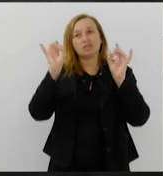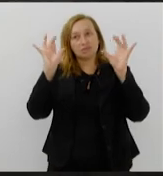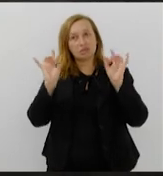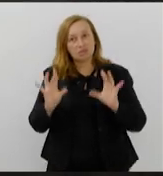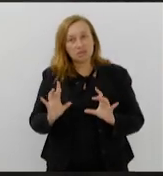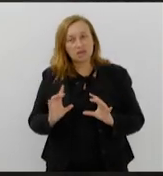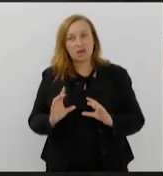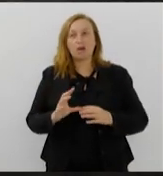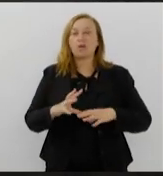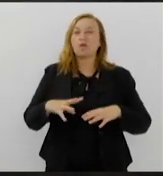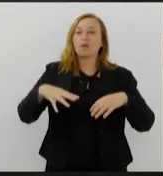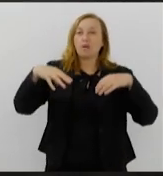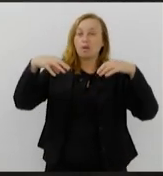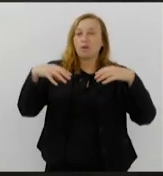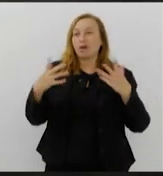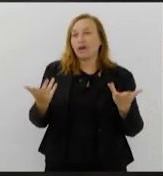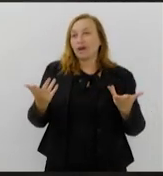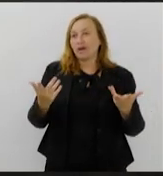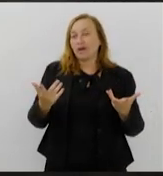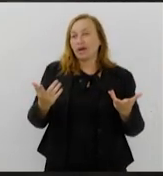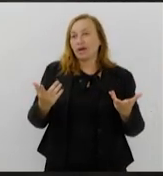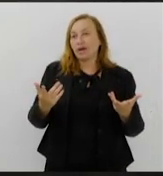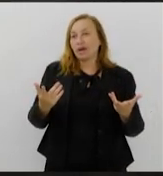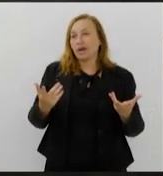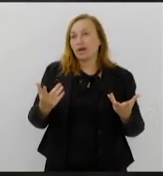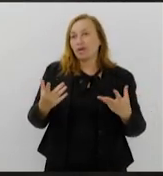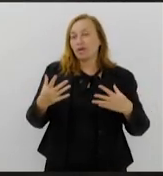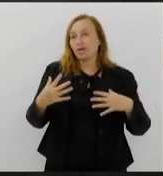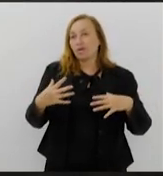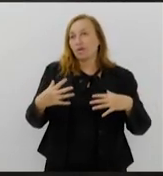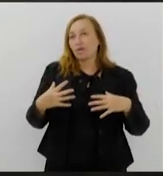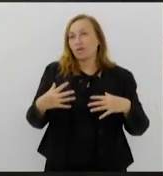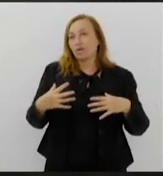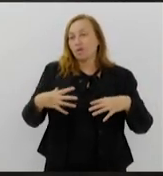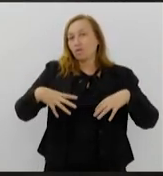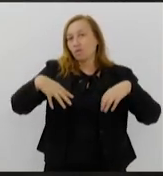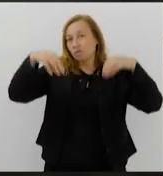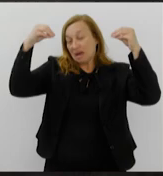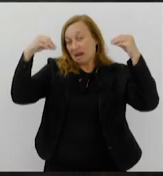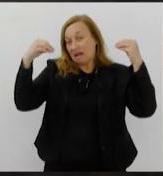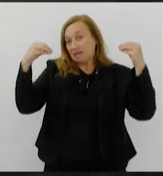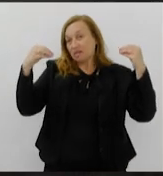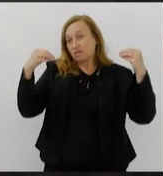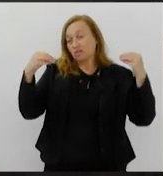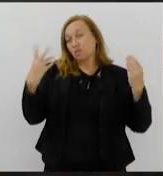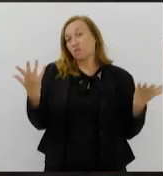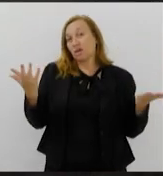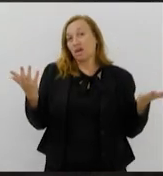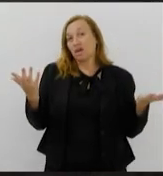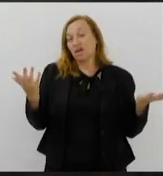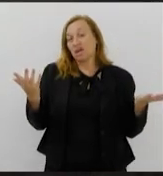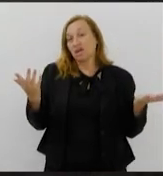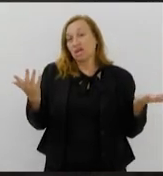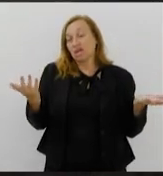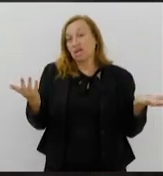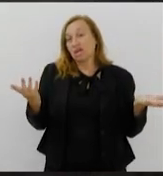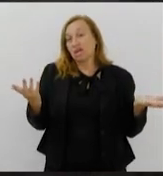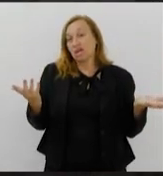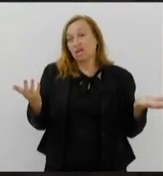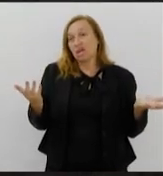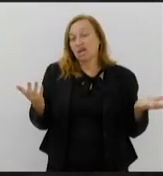deixa-se enveredar por um entorno de pessoas que só pensam no próprio umbigo, mas infeliz do governador se permitia